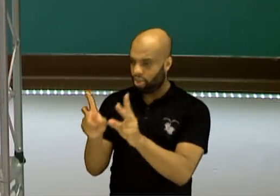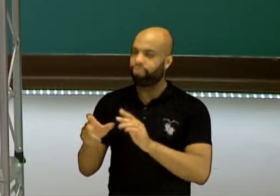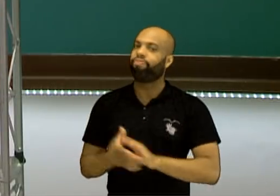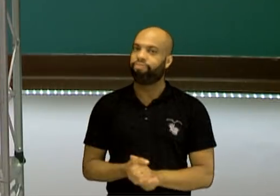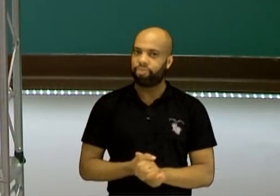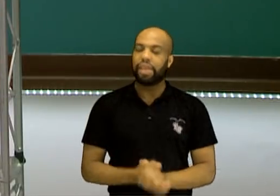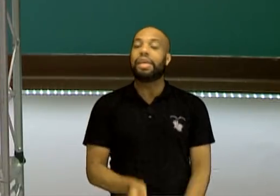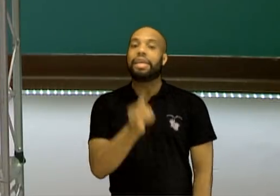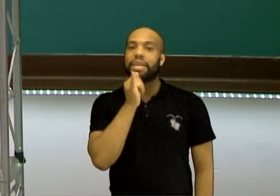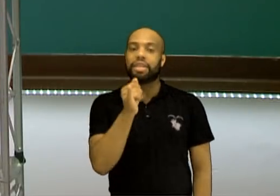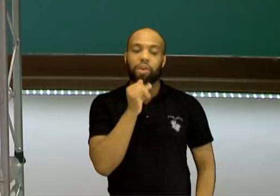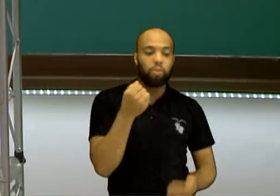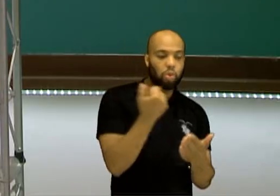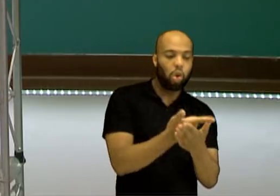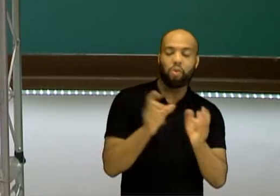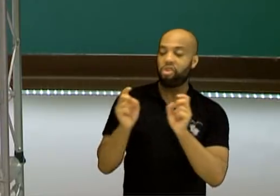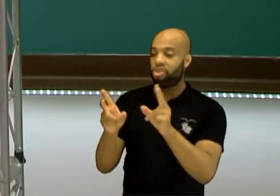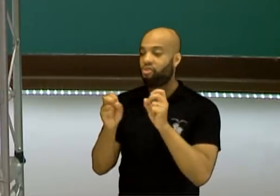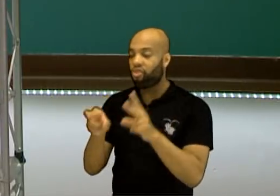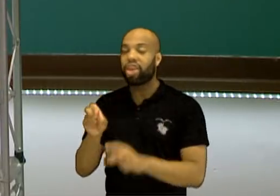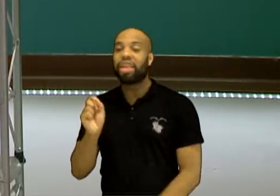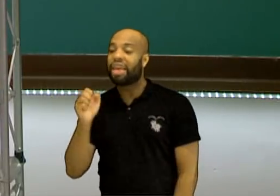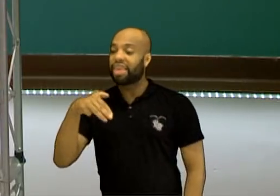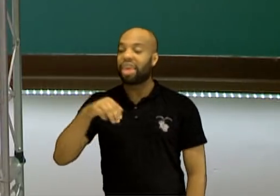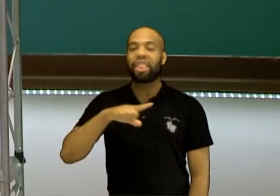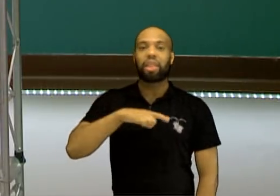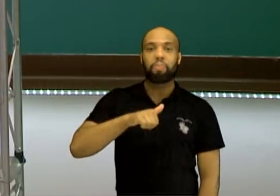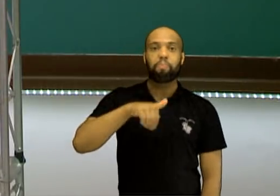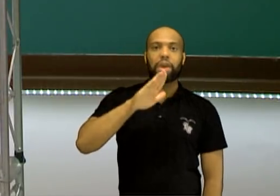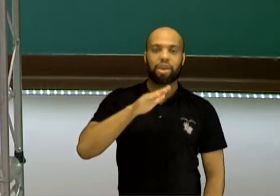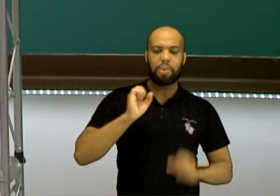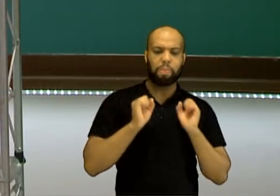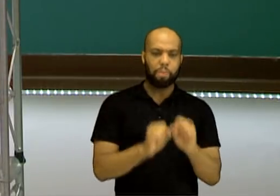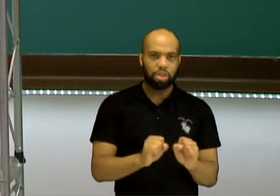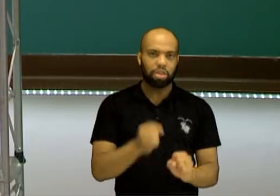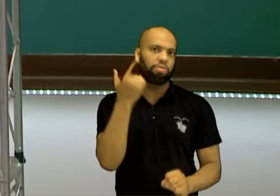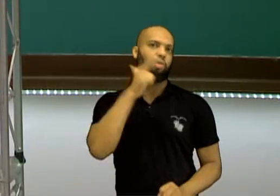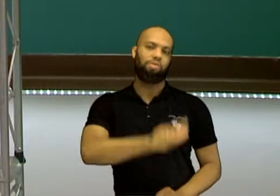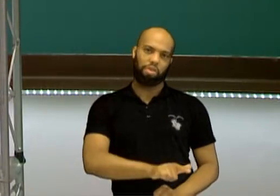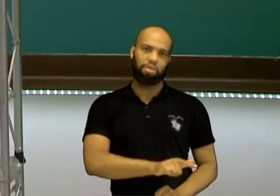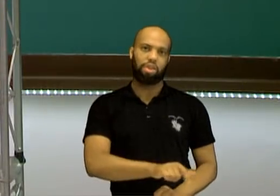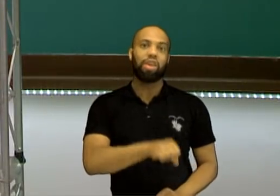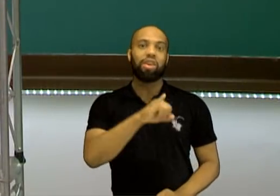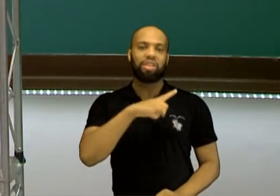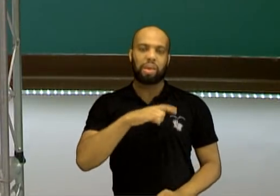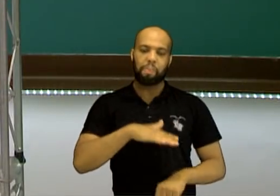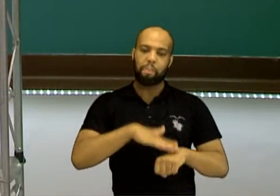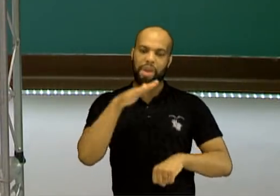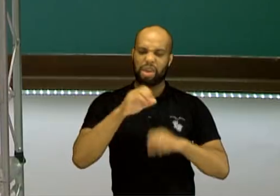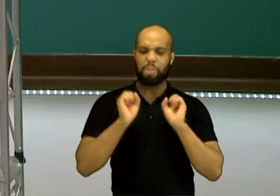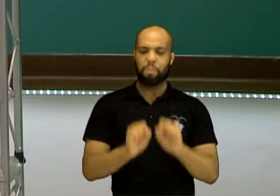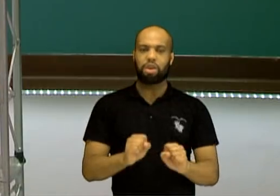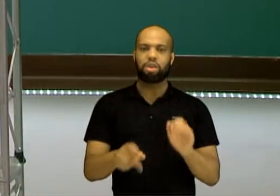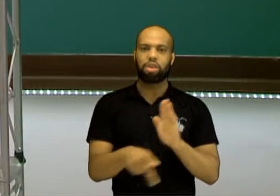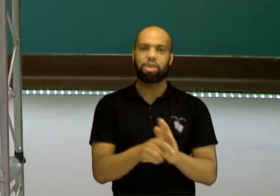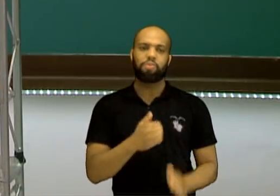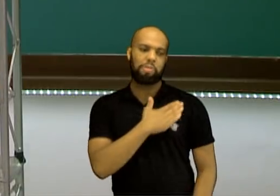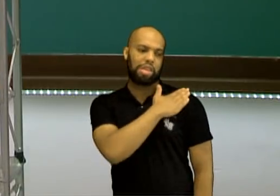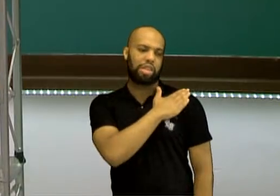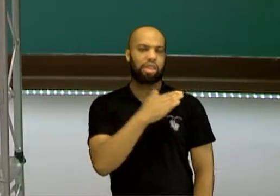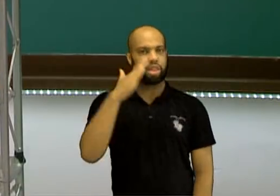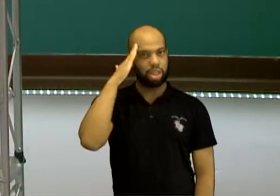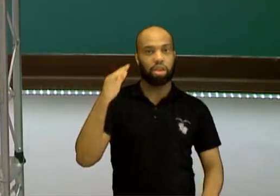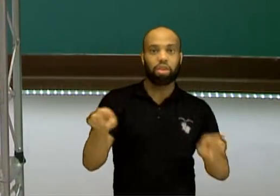venda. Quem tem mais poder econômico faz a compra de um território, quem tem mais poder militar acaba dominando um território